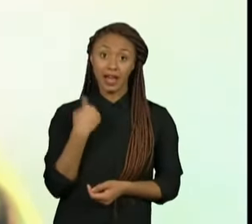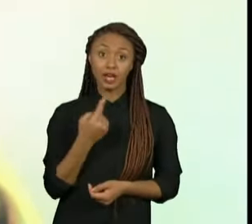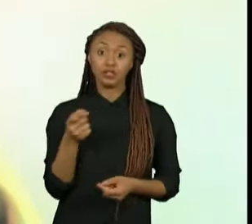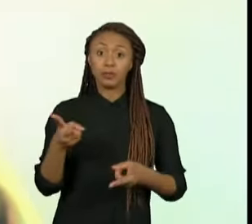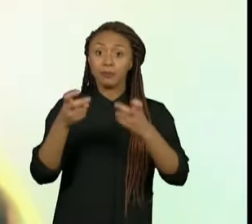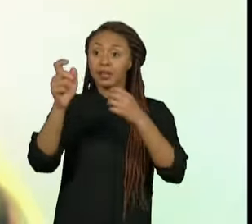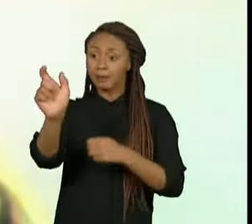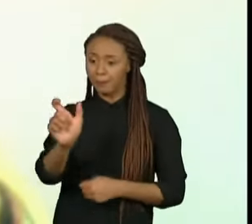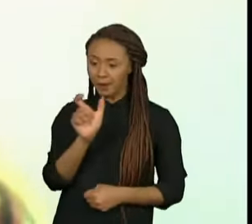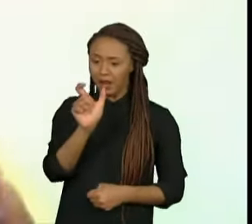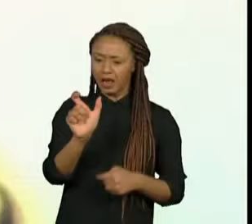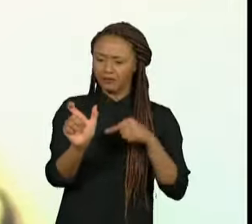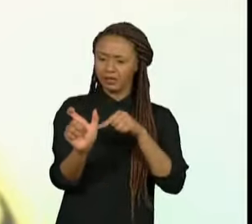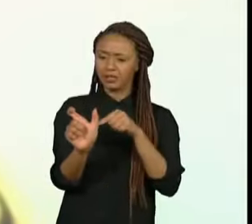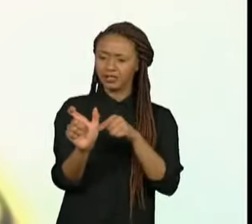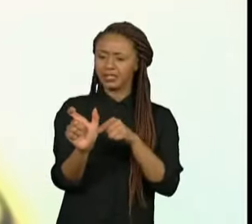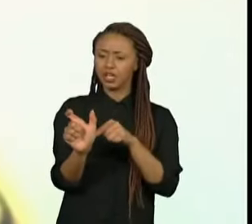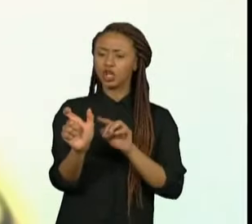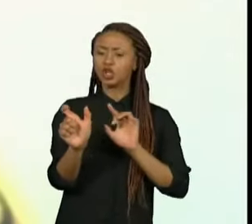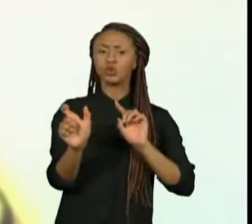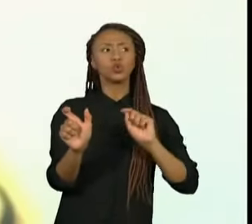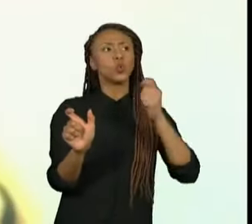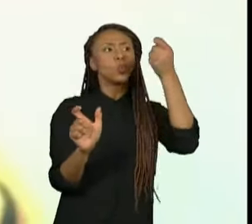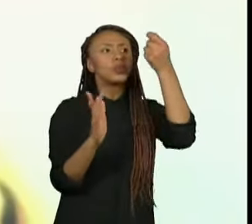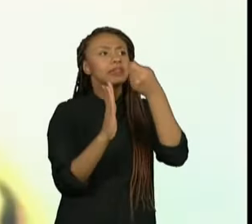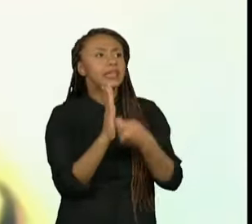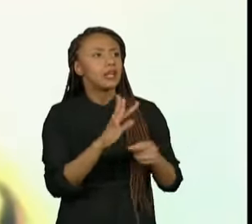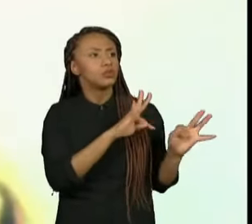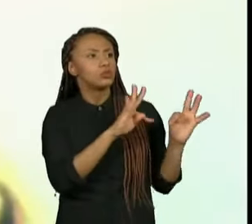palavra exata, ela não dá conta do texto.